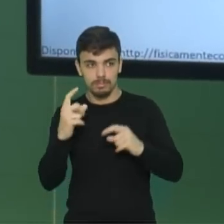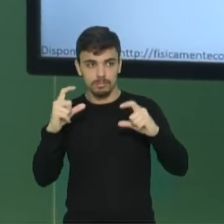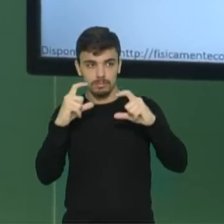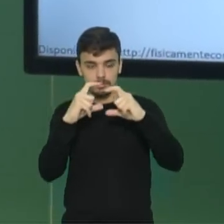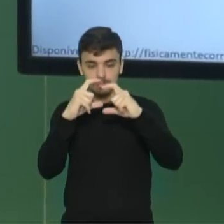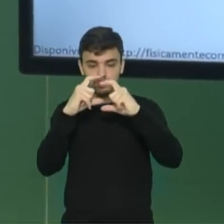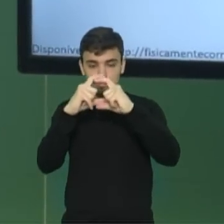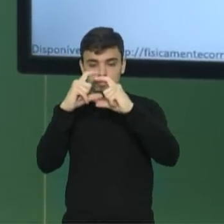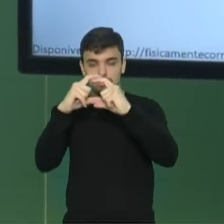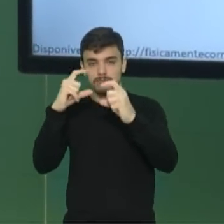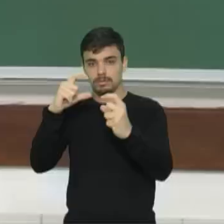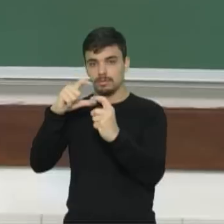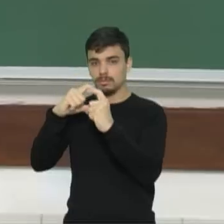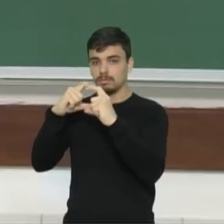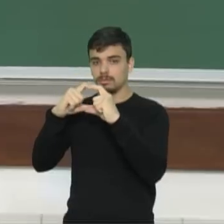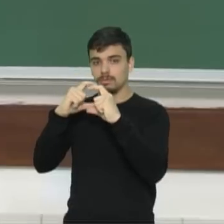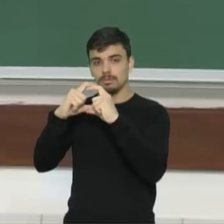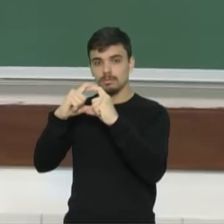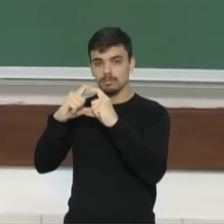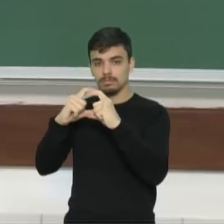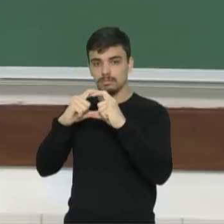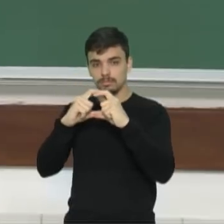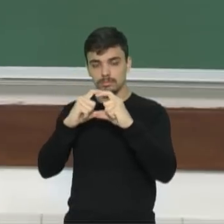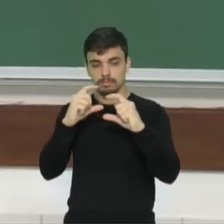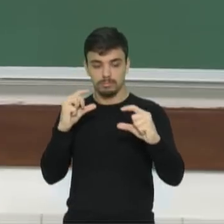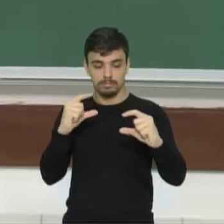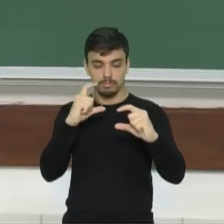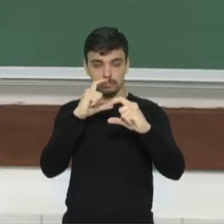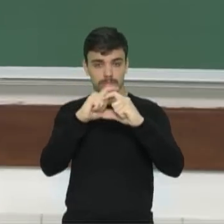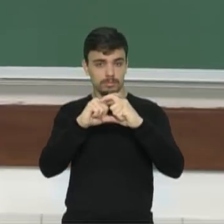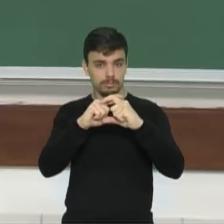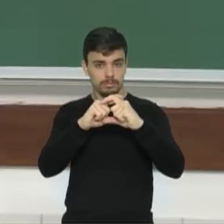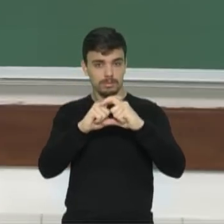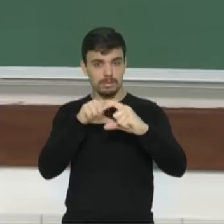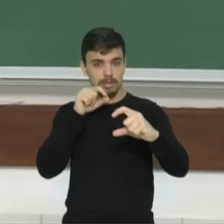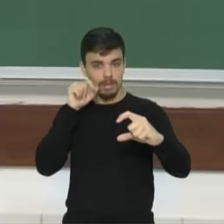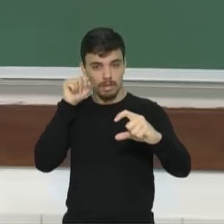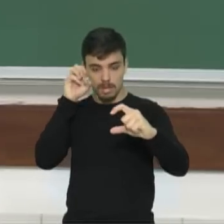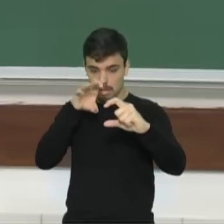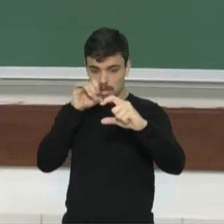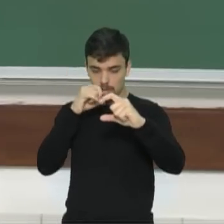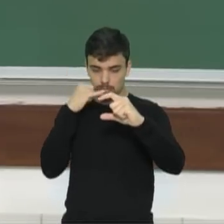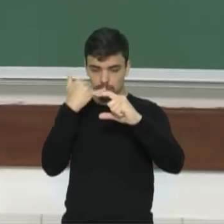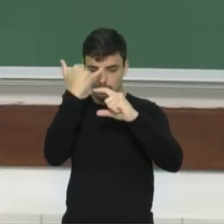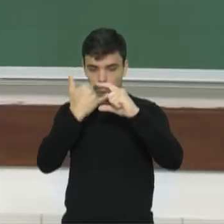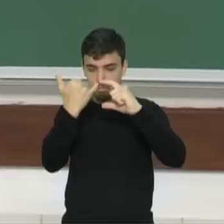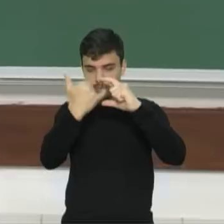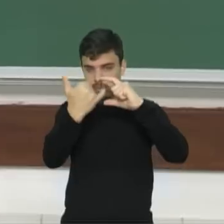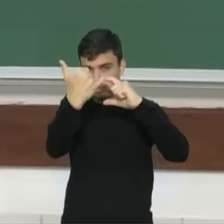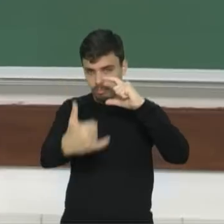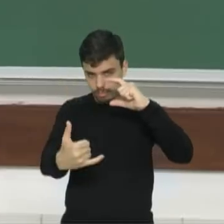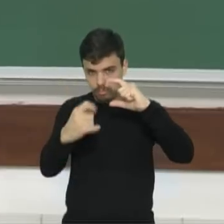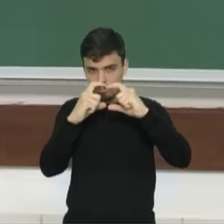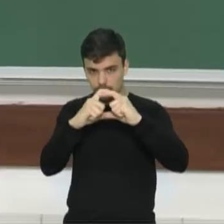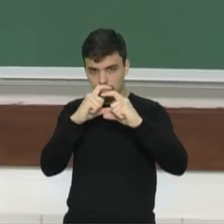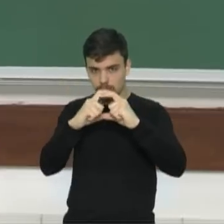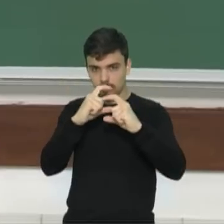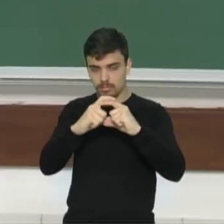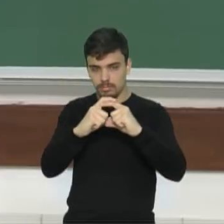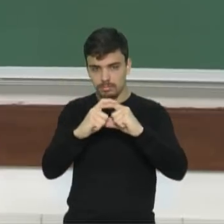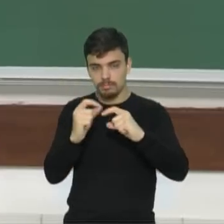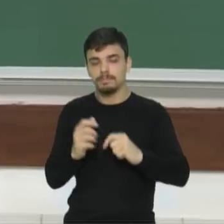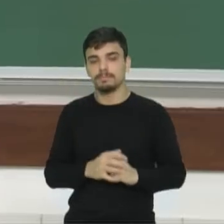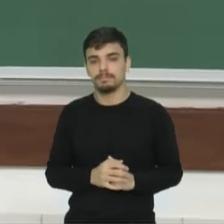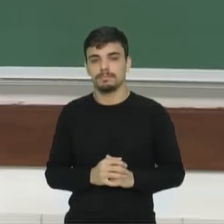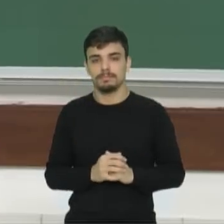alinhados, tudo bem, a luz está passando. Por quê? Porque os dois estão permitindo que entre aquelas linhas a luz